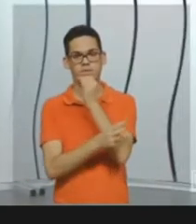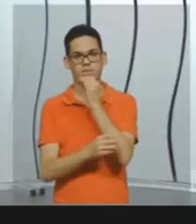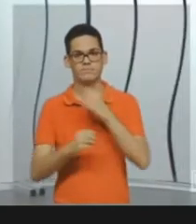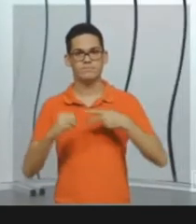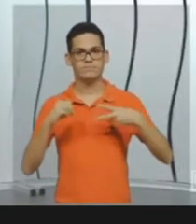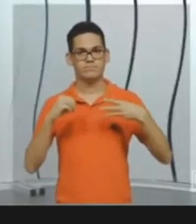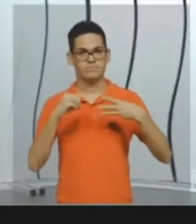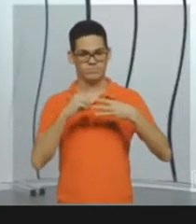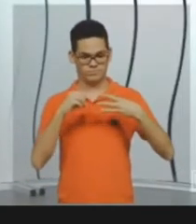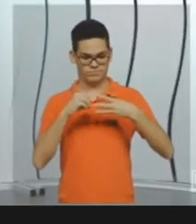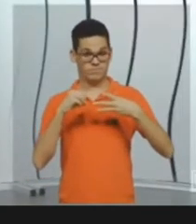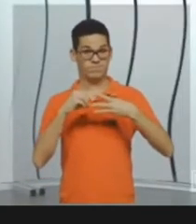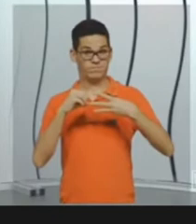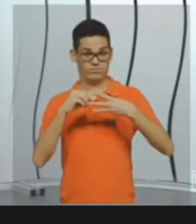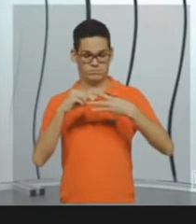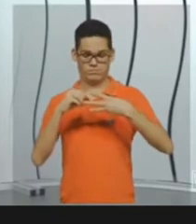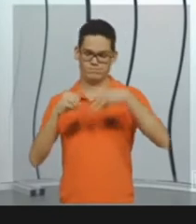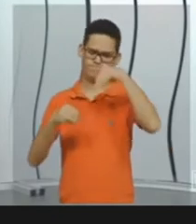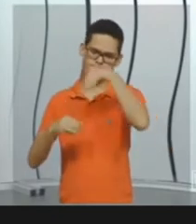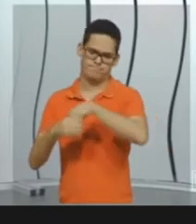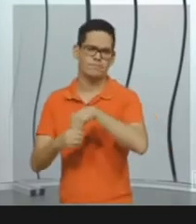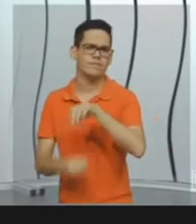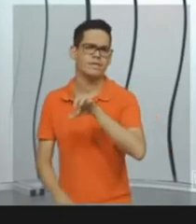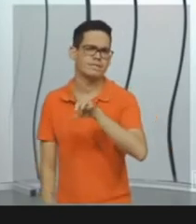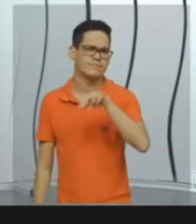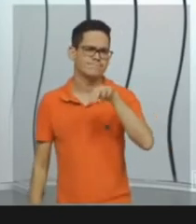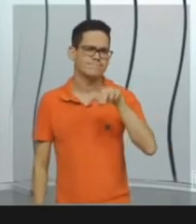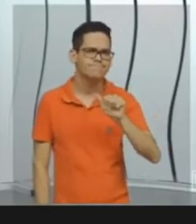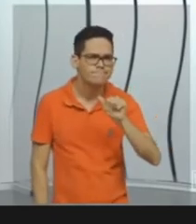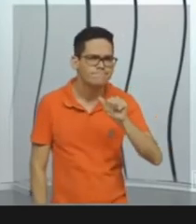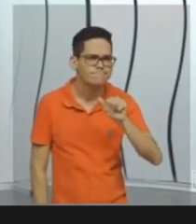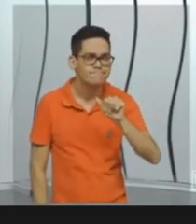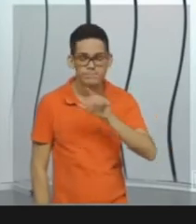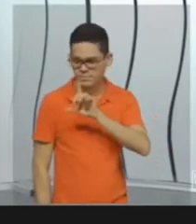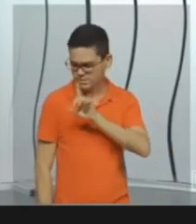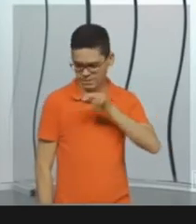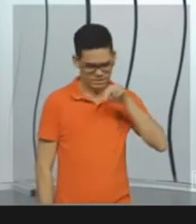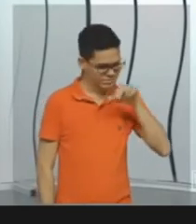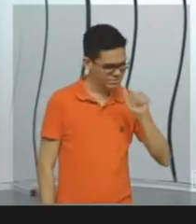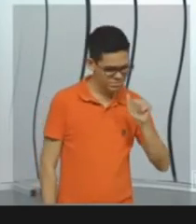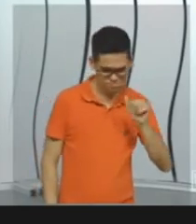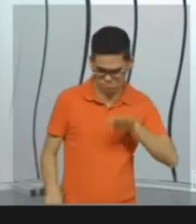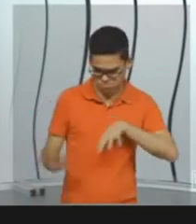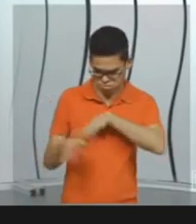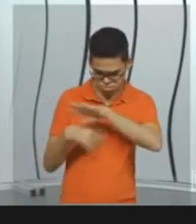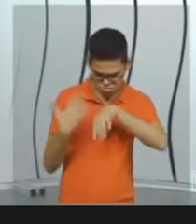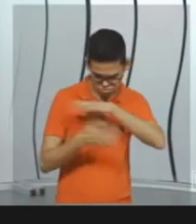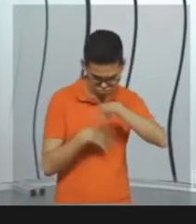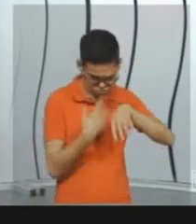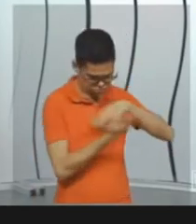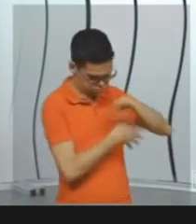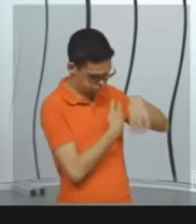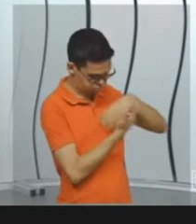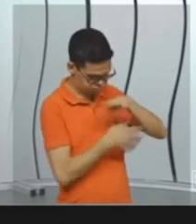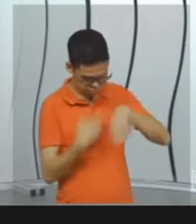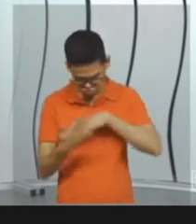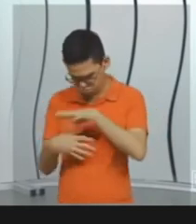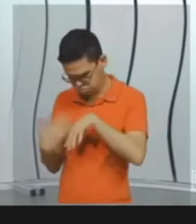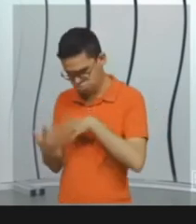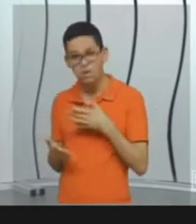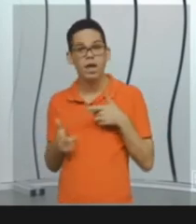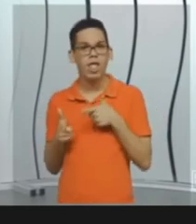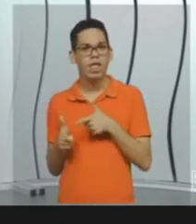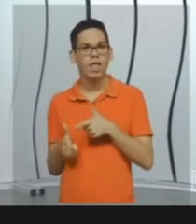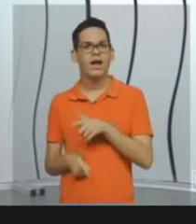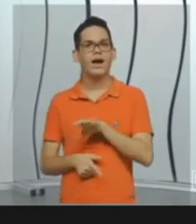célula, a gente tem esse DNA lá no núcleo, e esse DNA, ele não está organizadinho, está lá todo embaralhado, nós chamamos ele ali